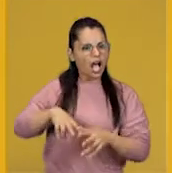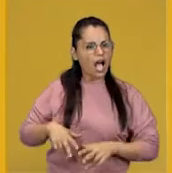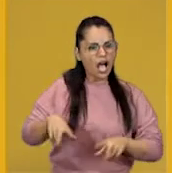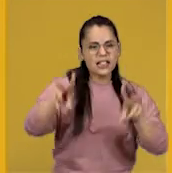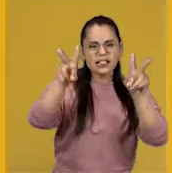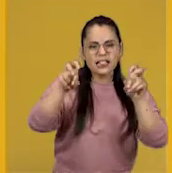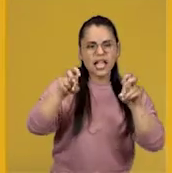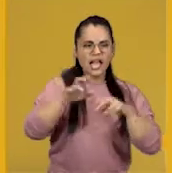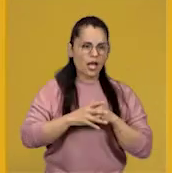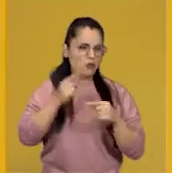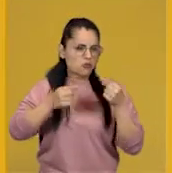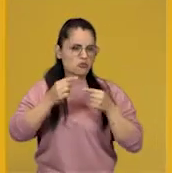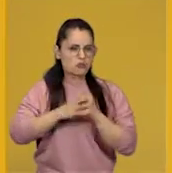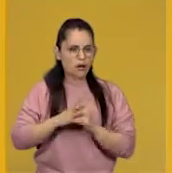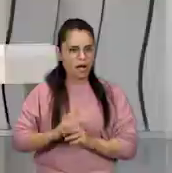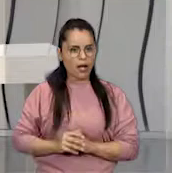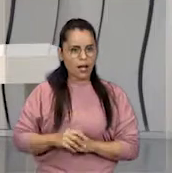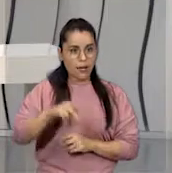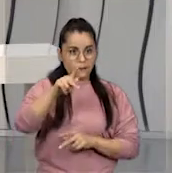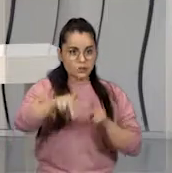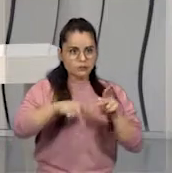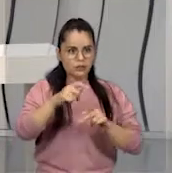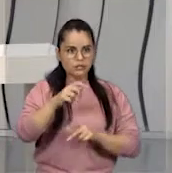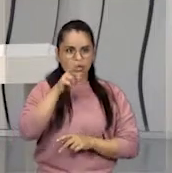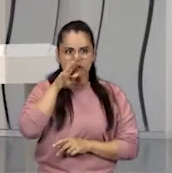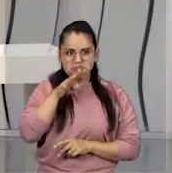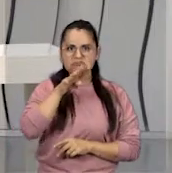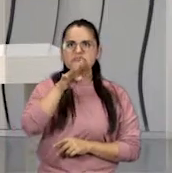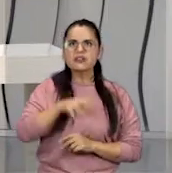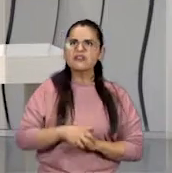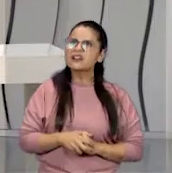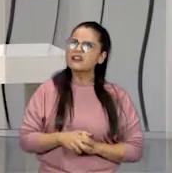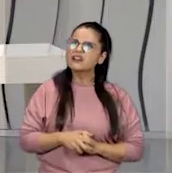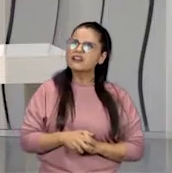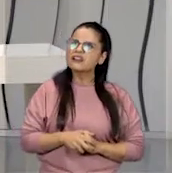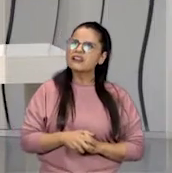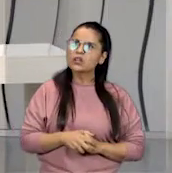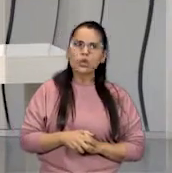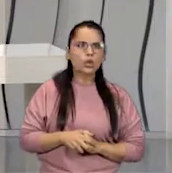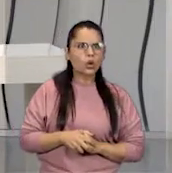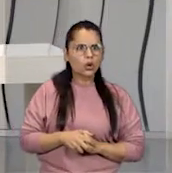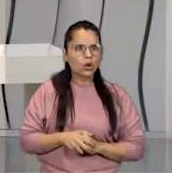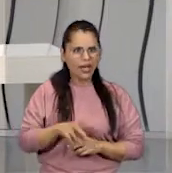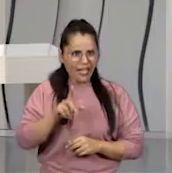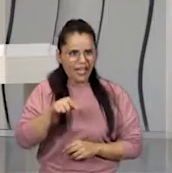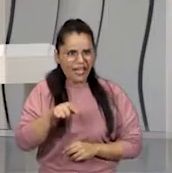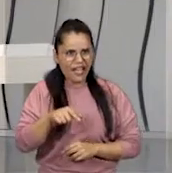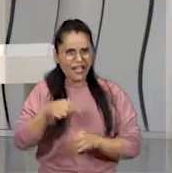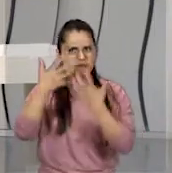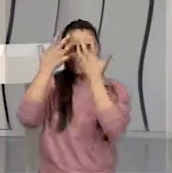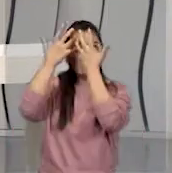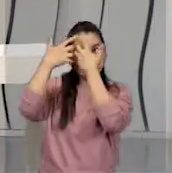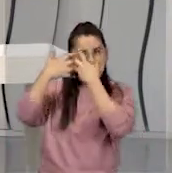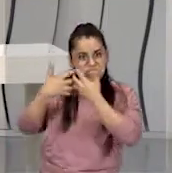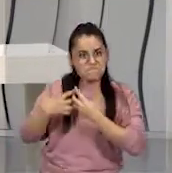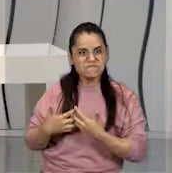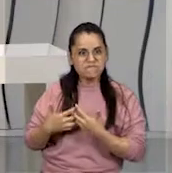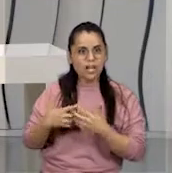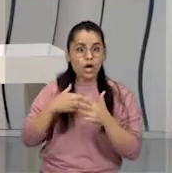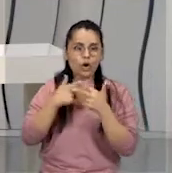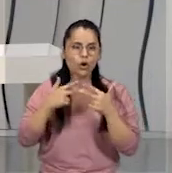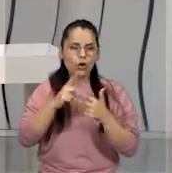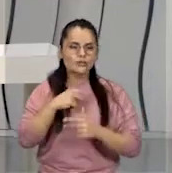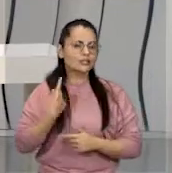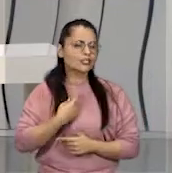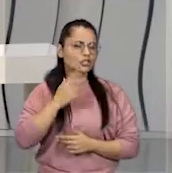hábito de ficar tranquilo naquilo que a gente não questiona, naquilo que a gente não duvida, daquilo que a gente não dá importância. Então, é por isso que ele